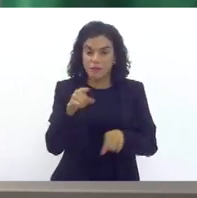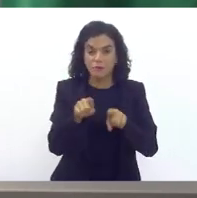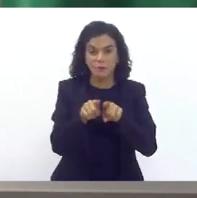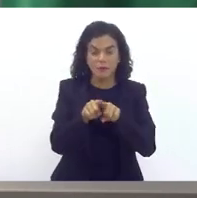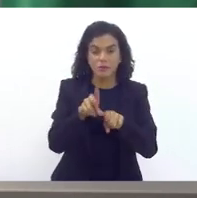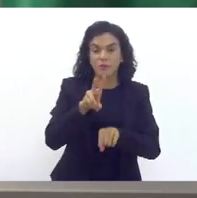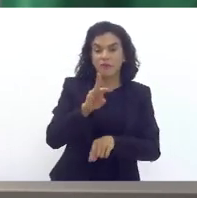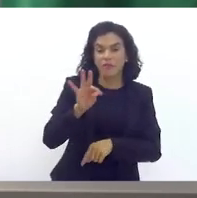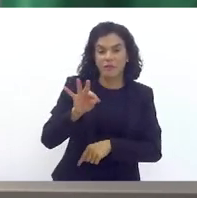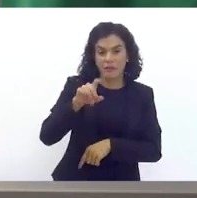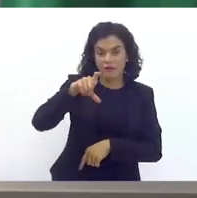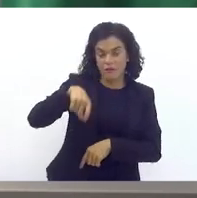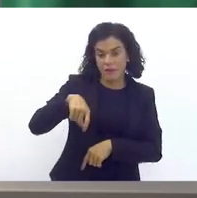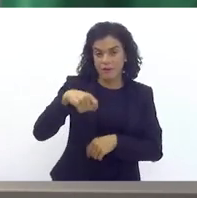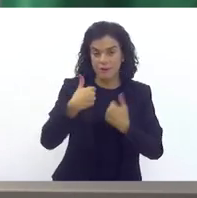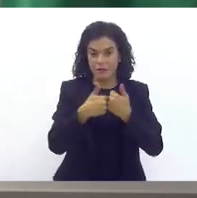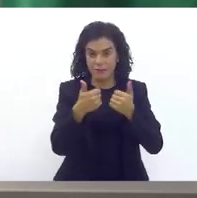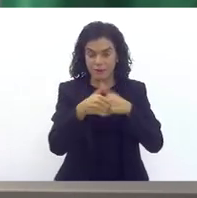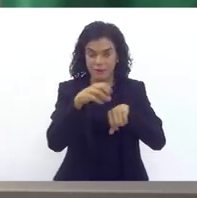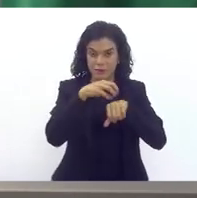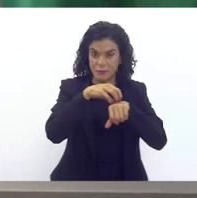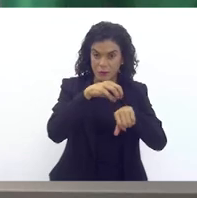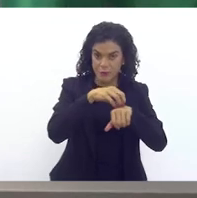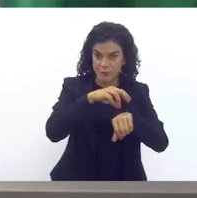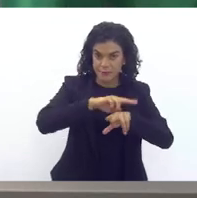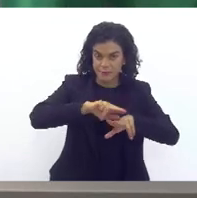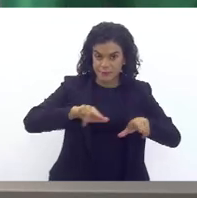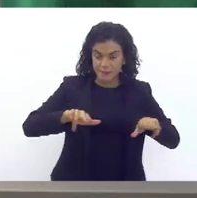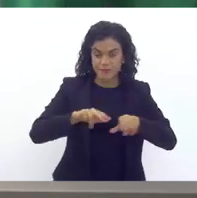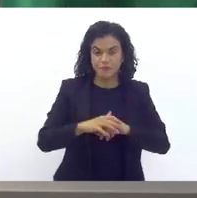transporte. E realmente, deputada,